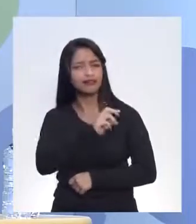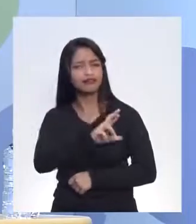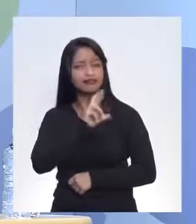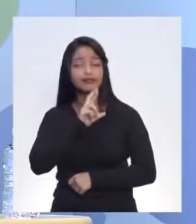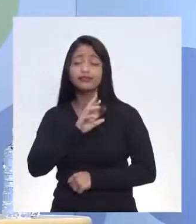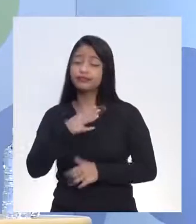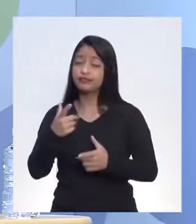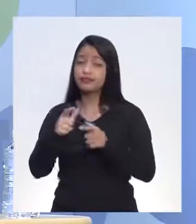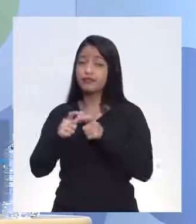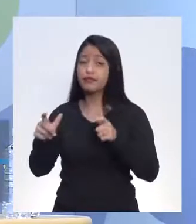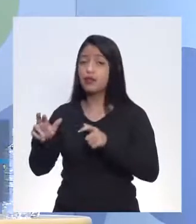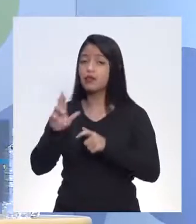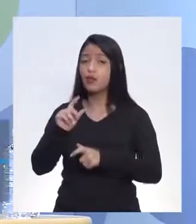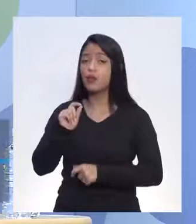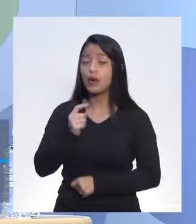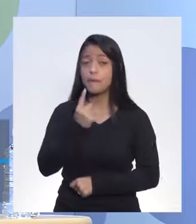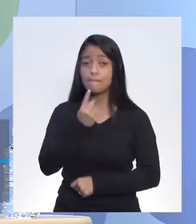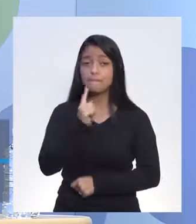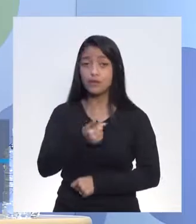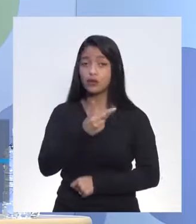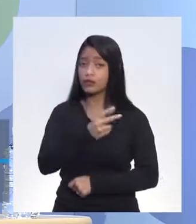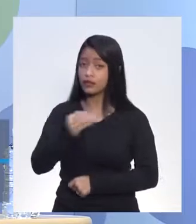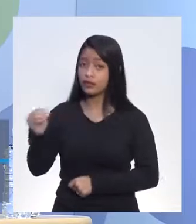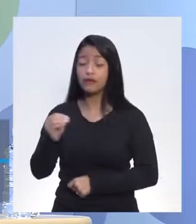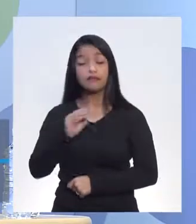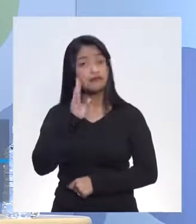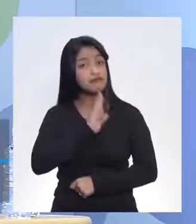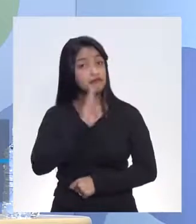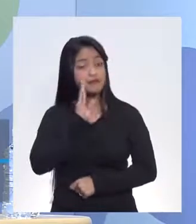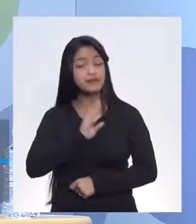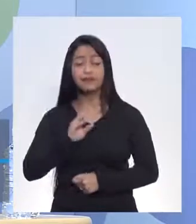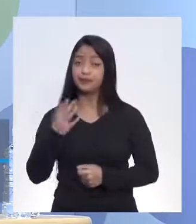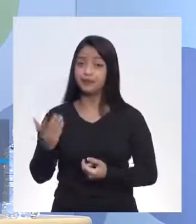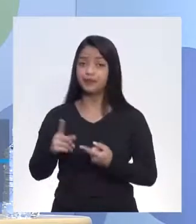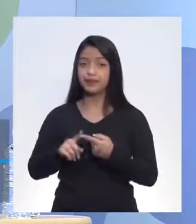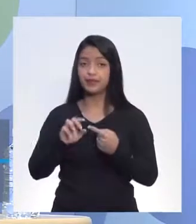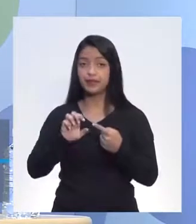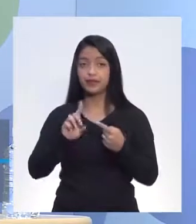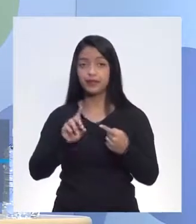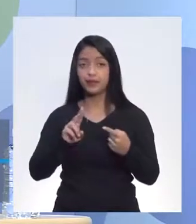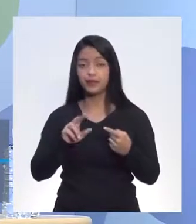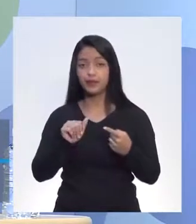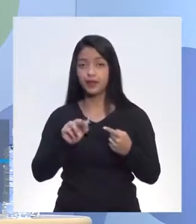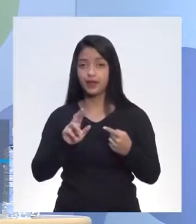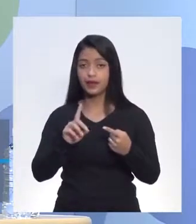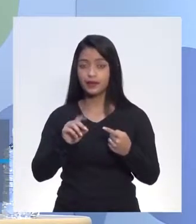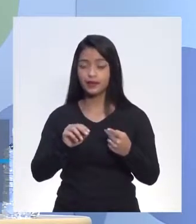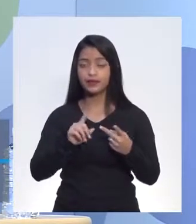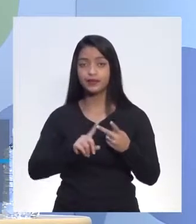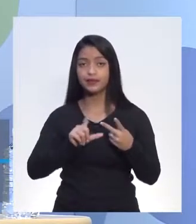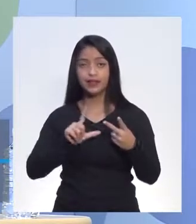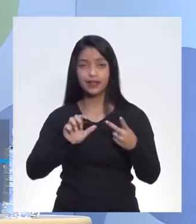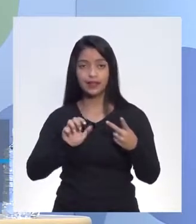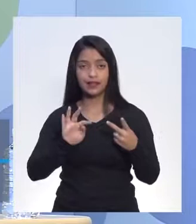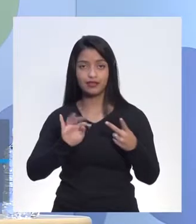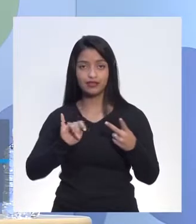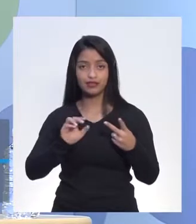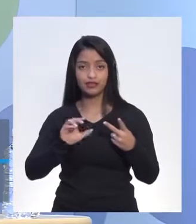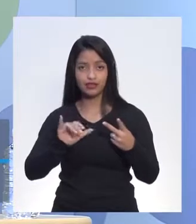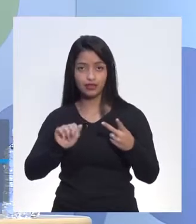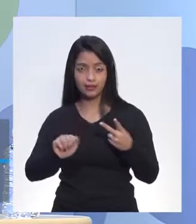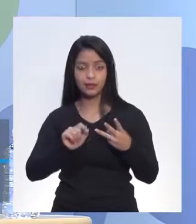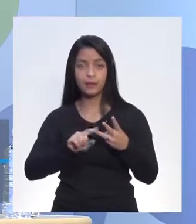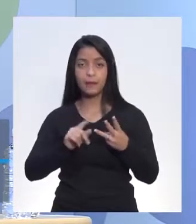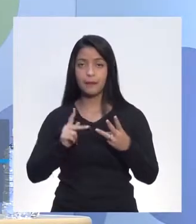R$ 1.200. Ai, que legal. O Eduardo, Letícia, Pedro, Isabelle, muitos